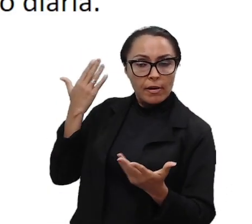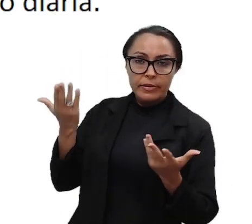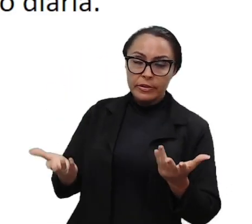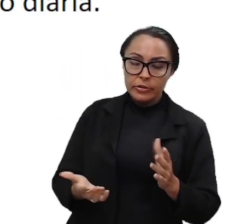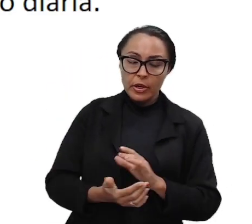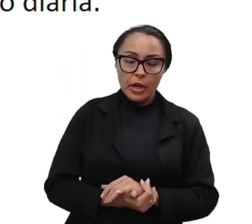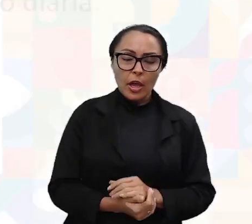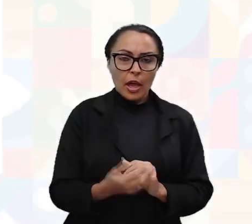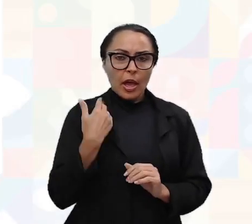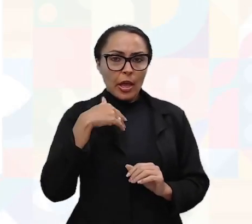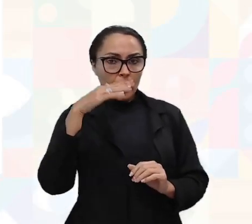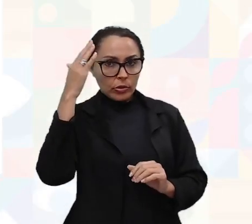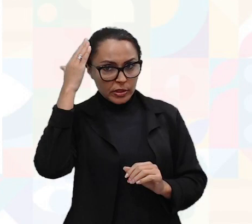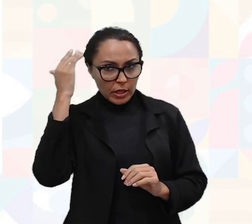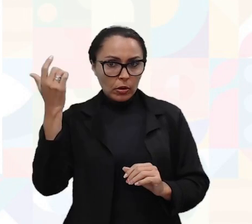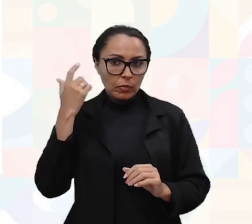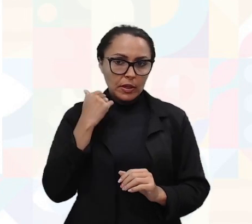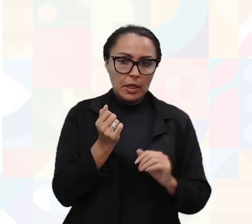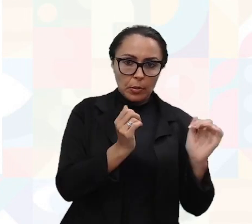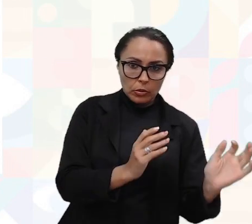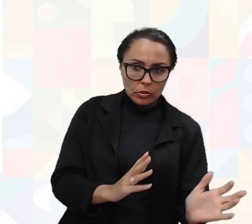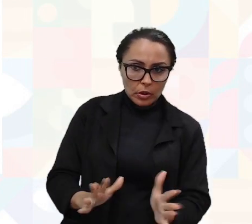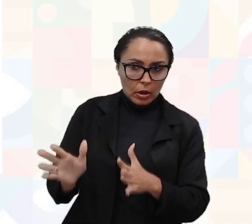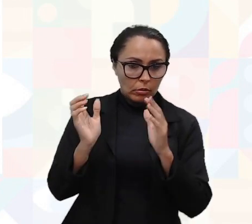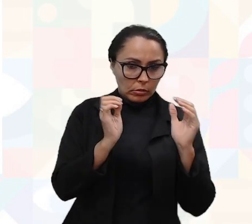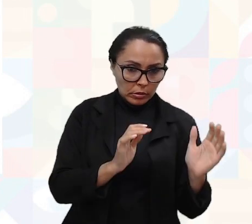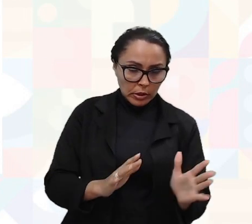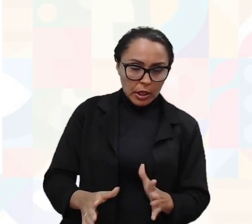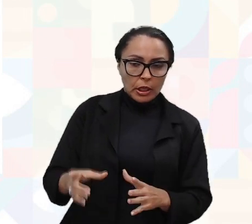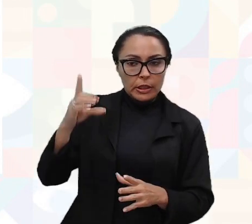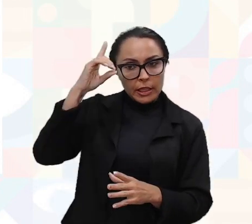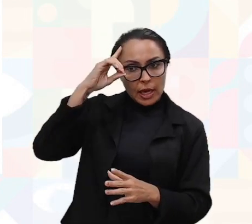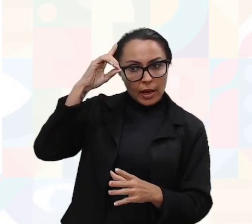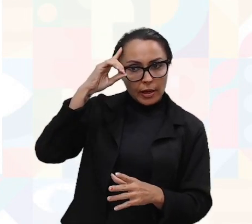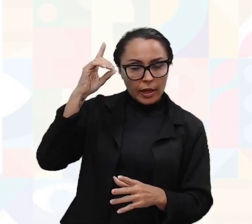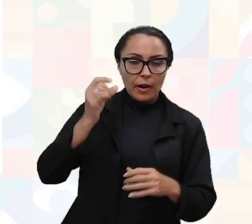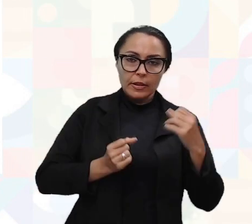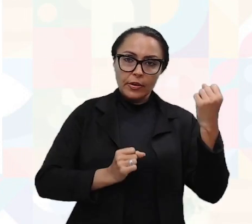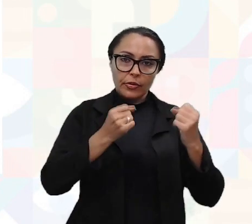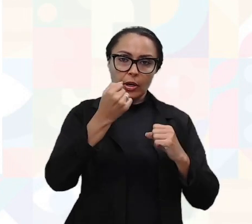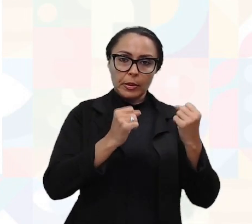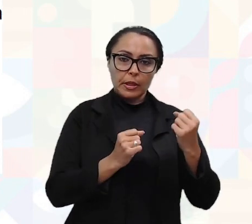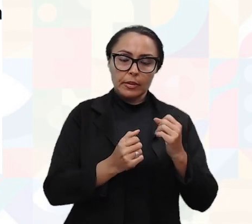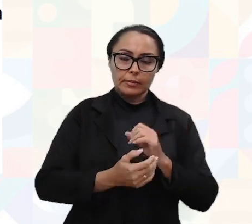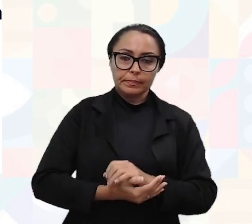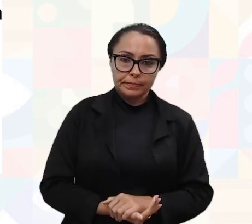sei quanto vai ser a produção diária, eu já sei, por isso que eu chamo isso de dependente.